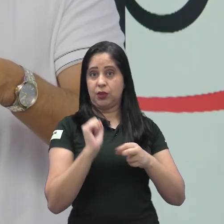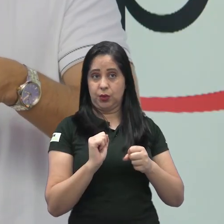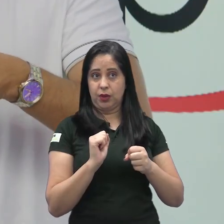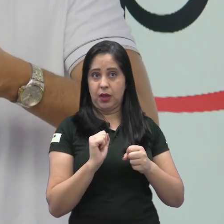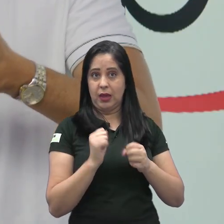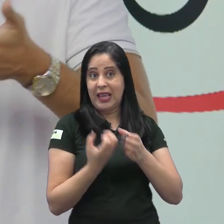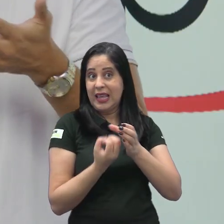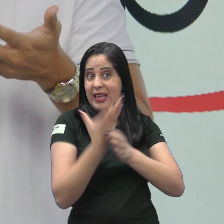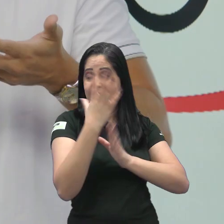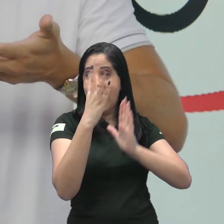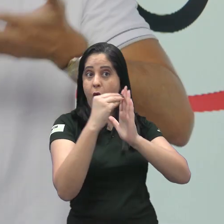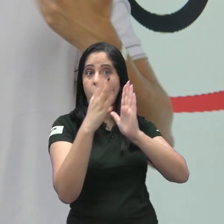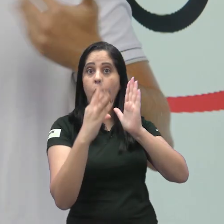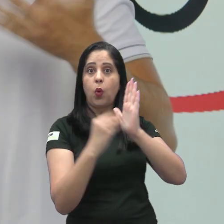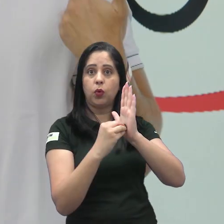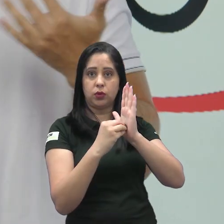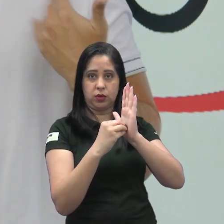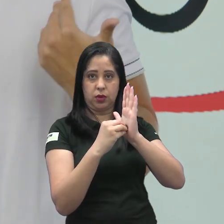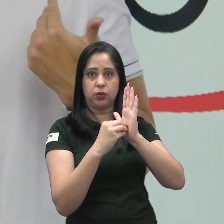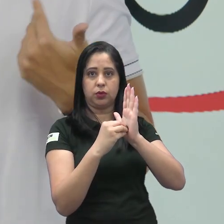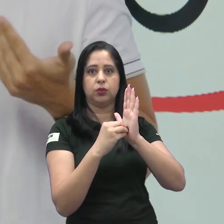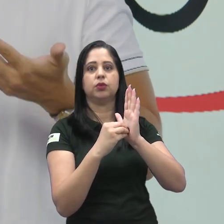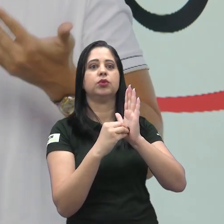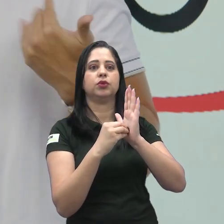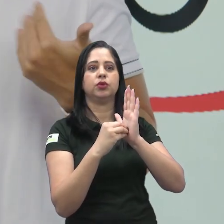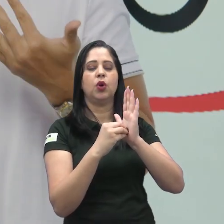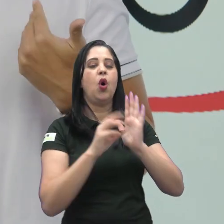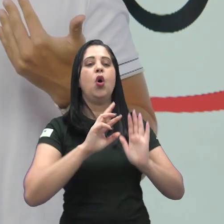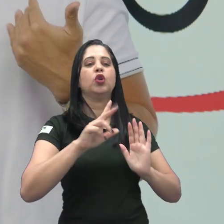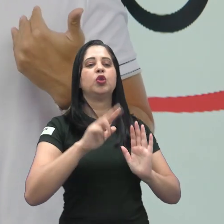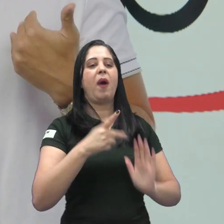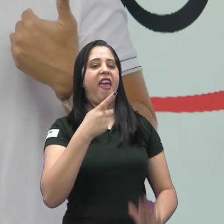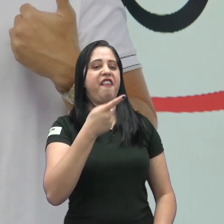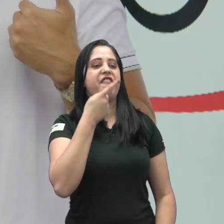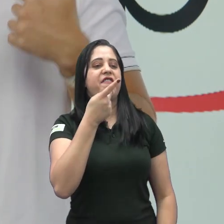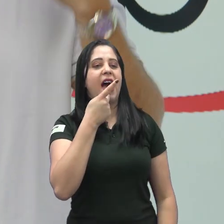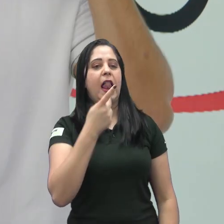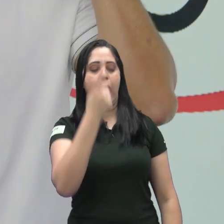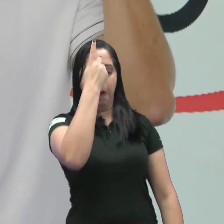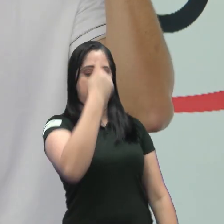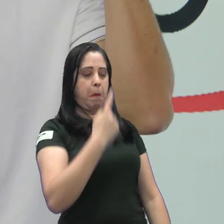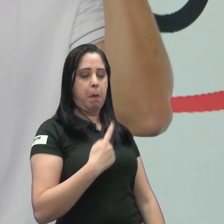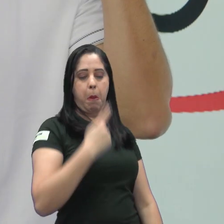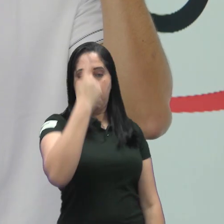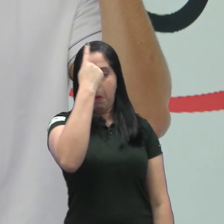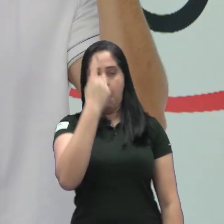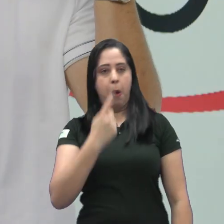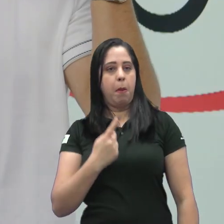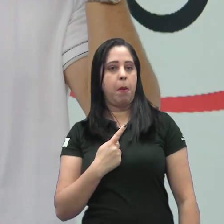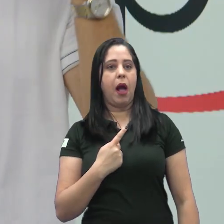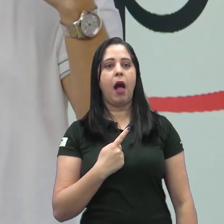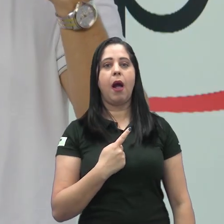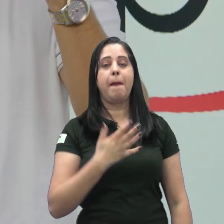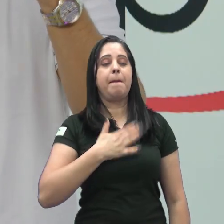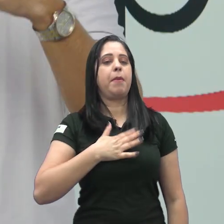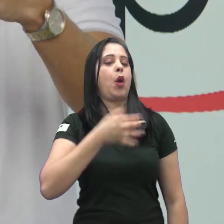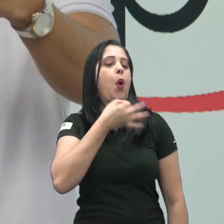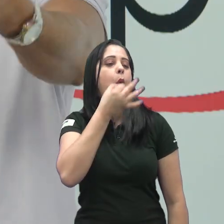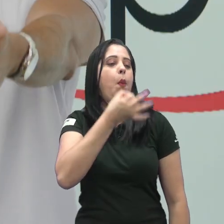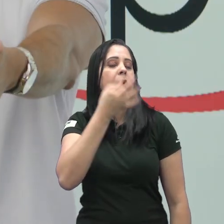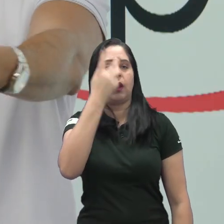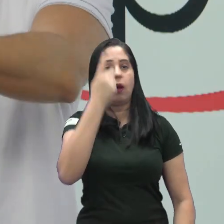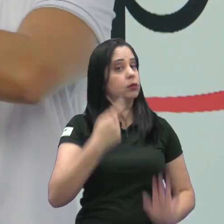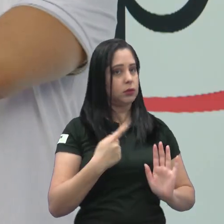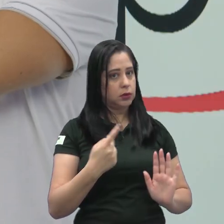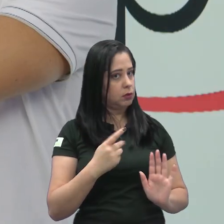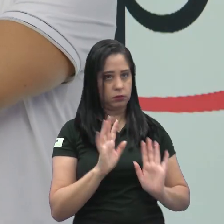dias de hoje, menos em si mesmados, menos falando sobre você e mais pensando em como criar algo que vai